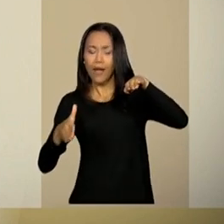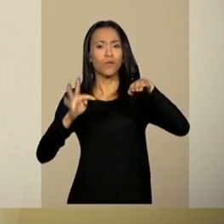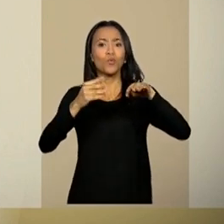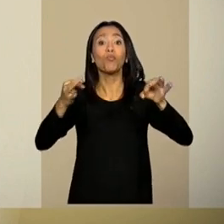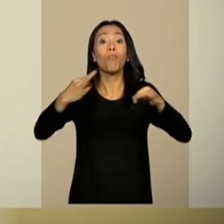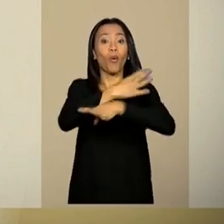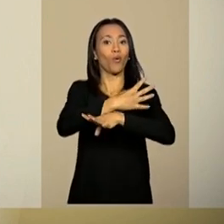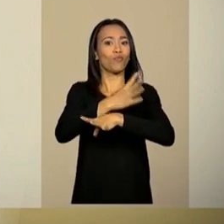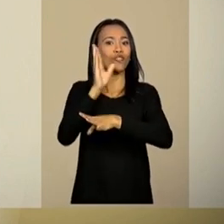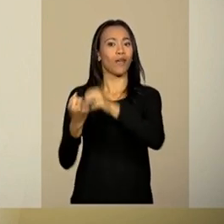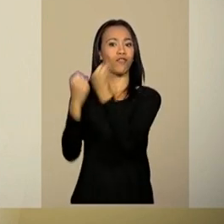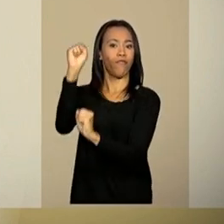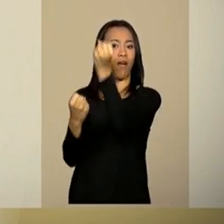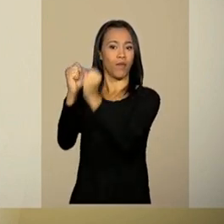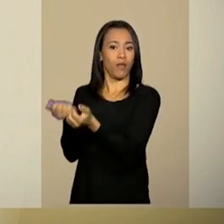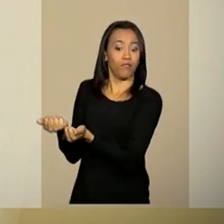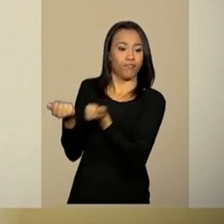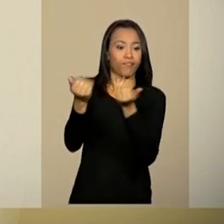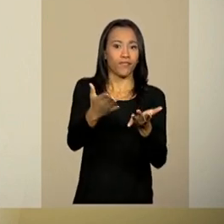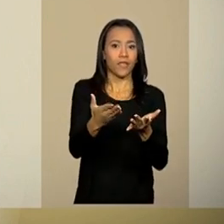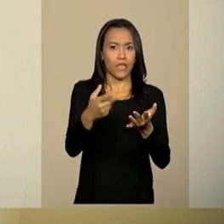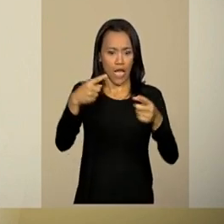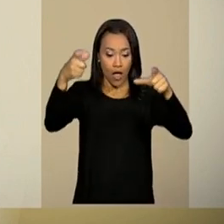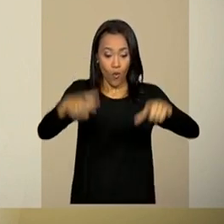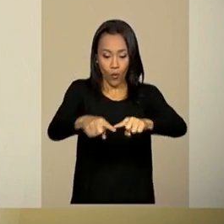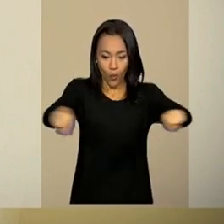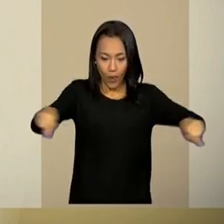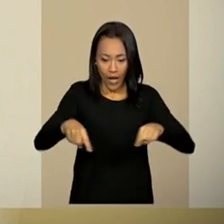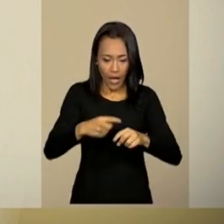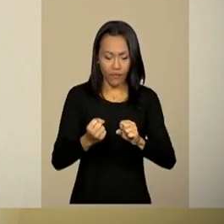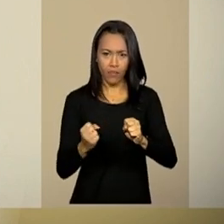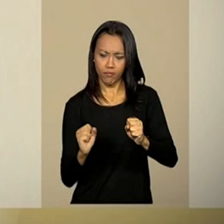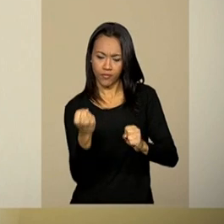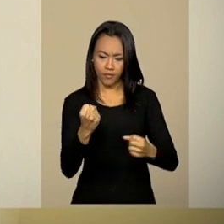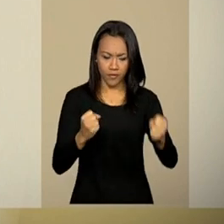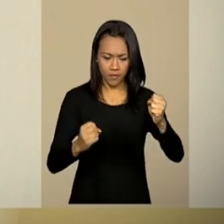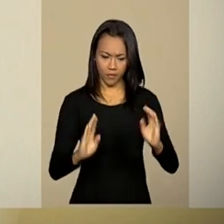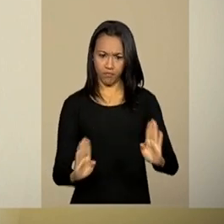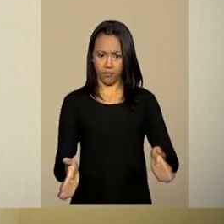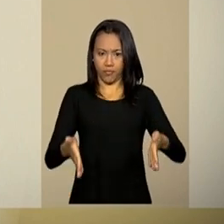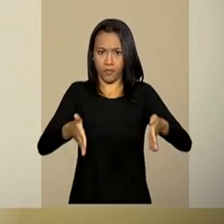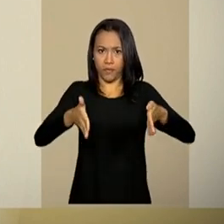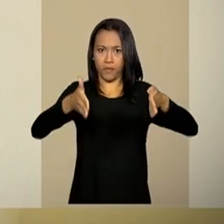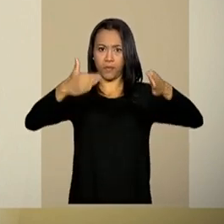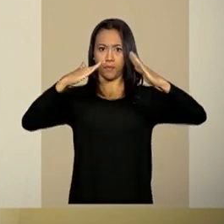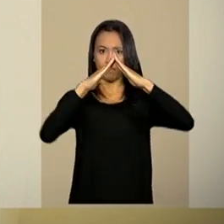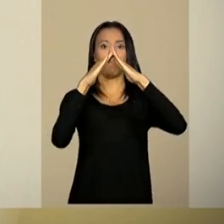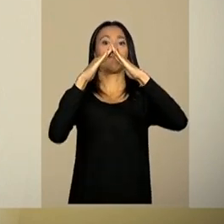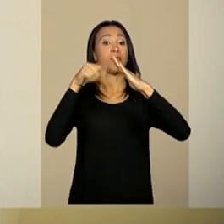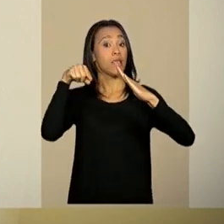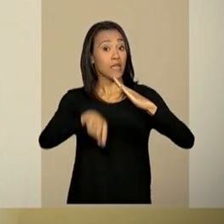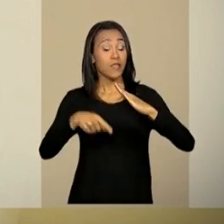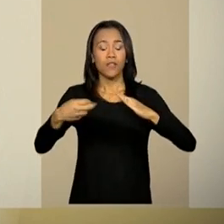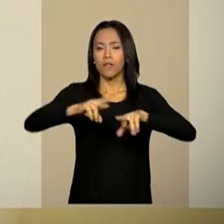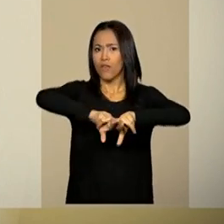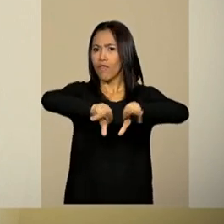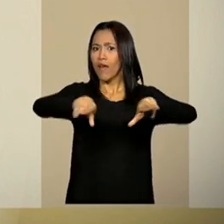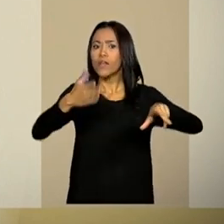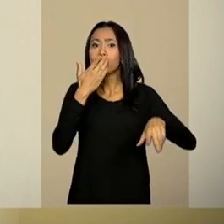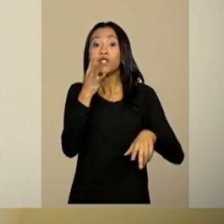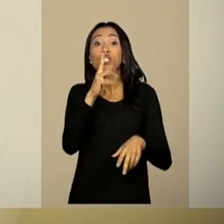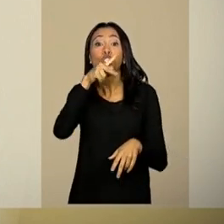fábrica e só são montados no canteiro das obras a estrutura dessas creches é feita de vários